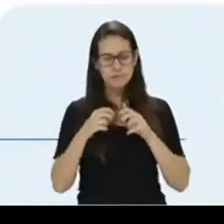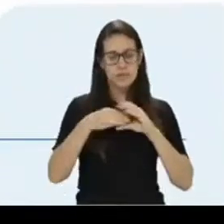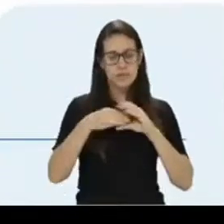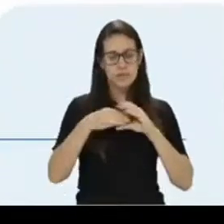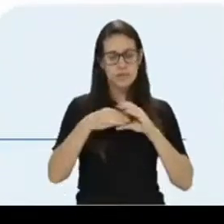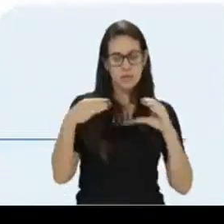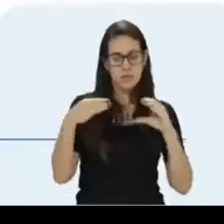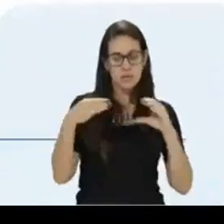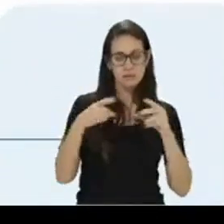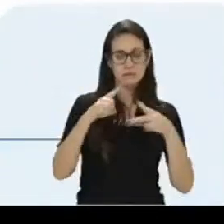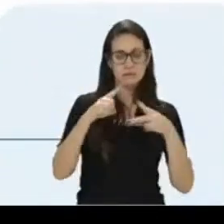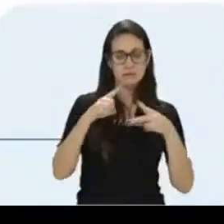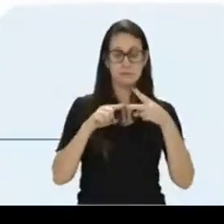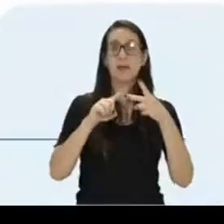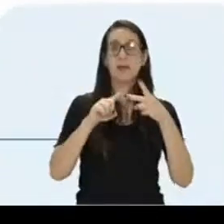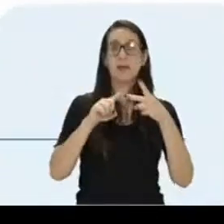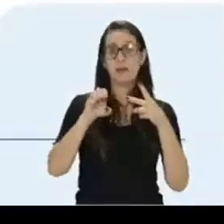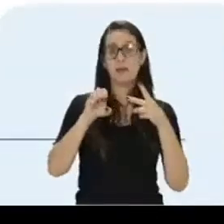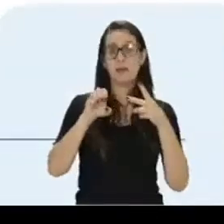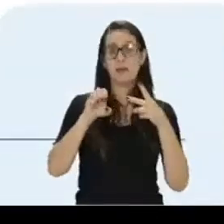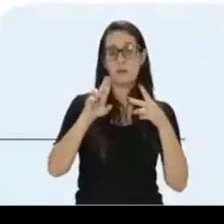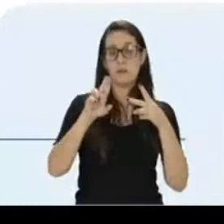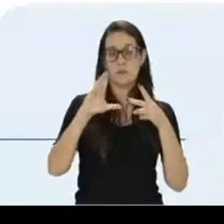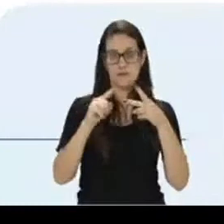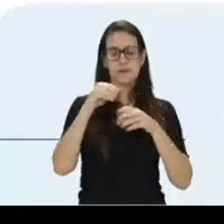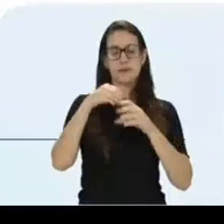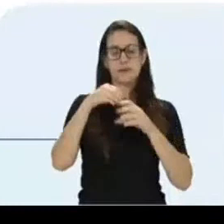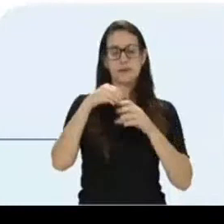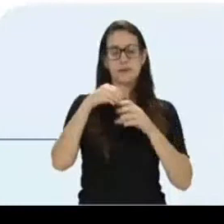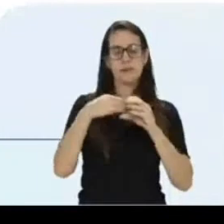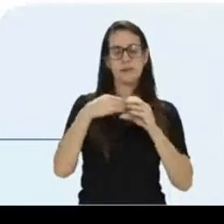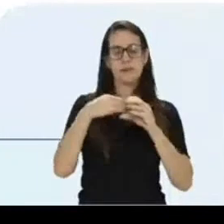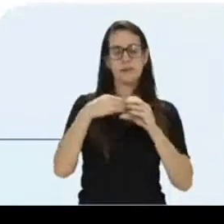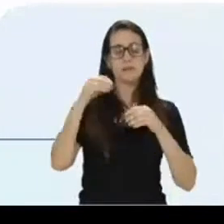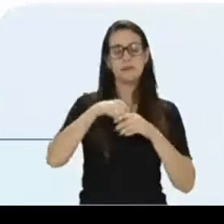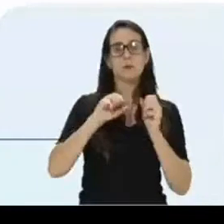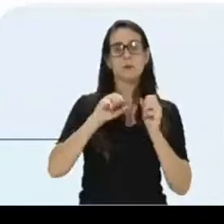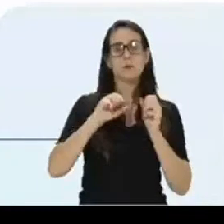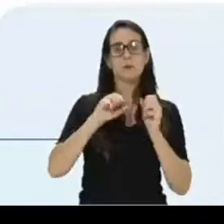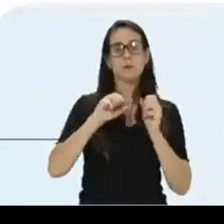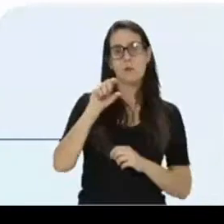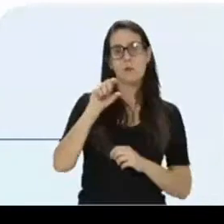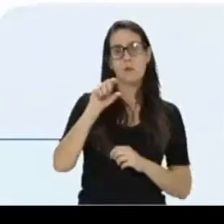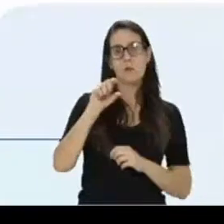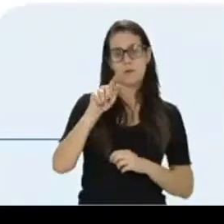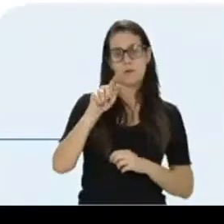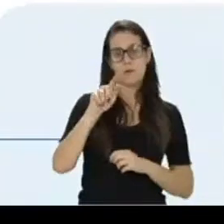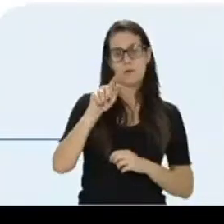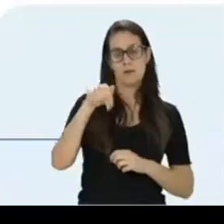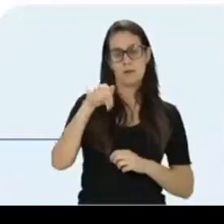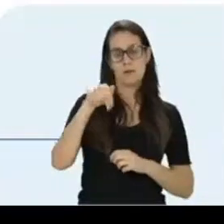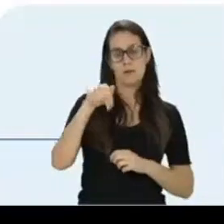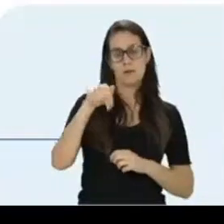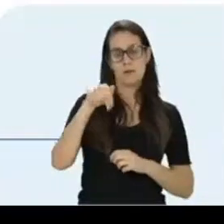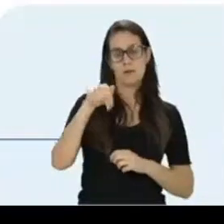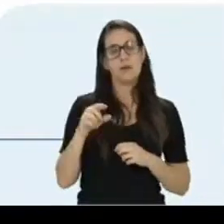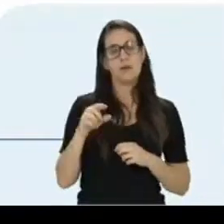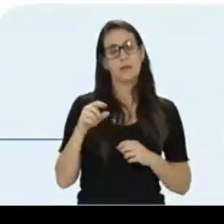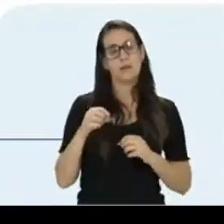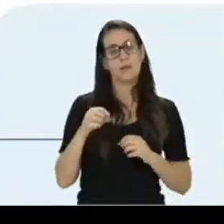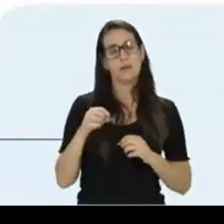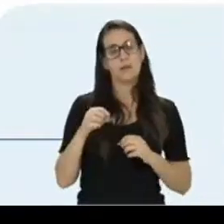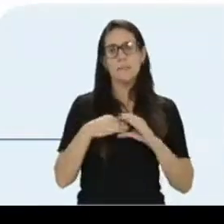células eucariontes, nas células eucariontes, ela possui organelas, onde nós não temos nas células